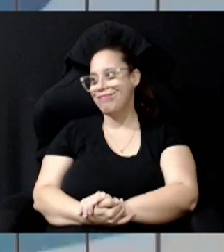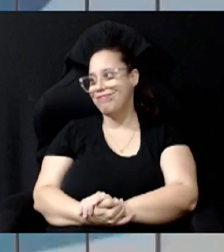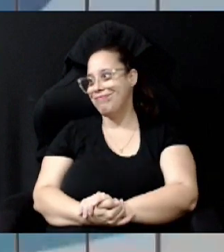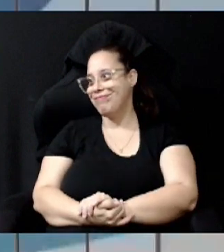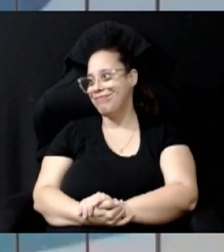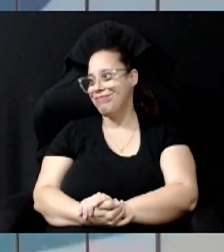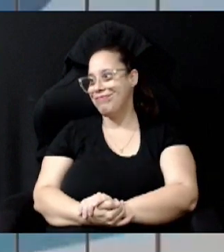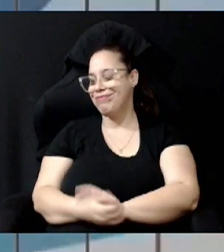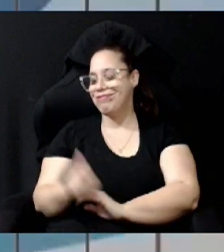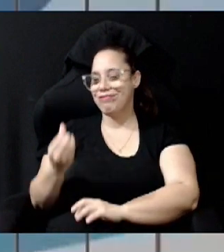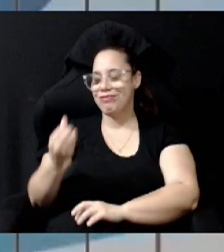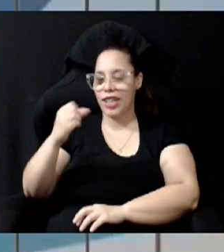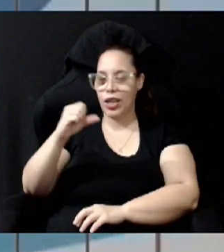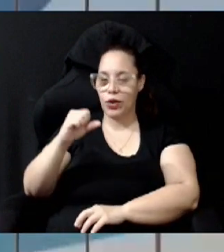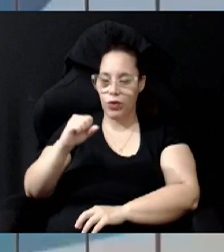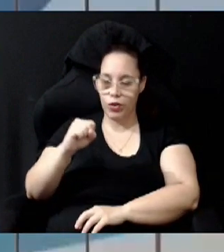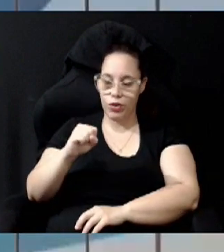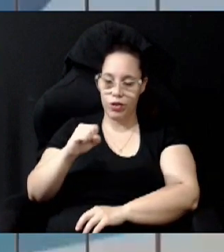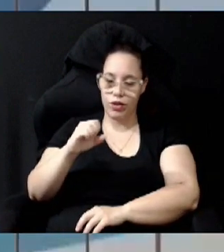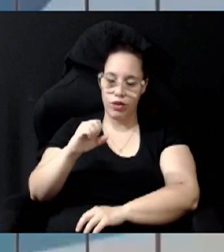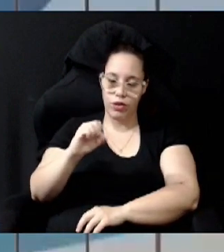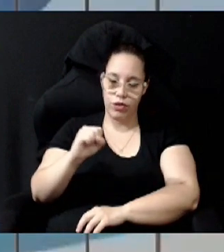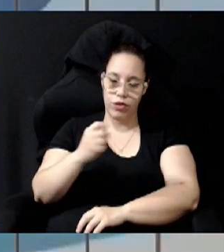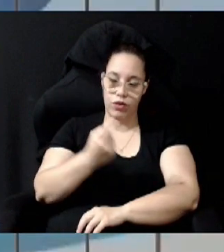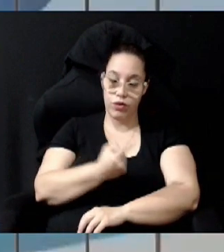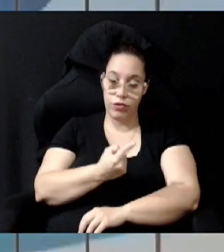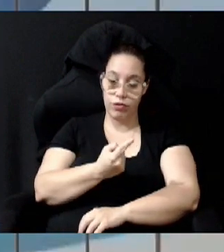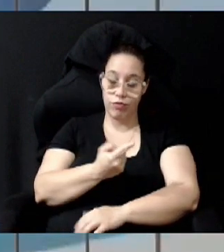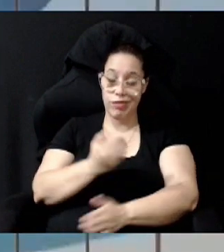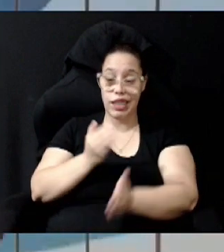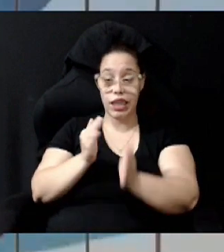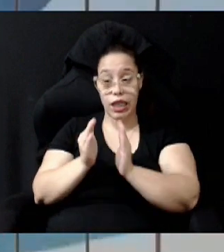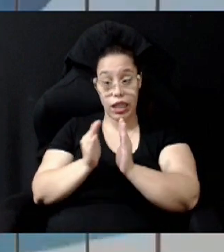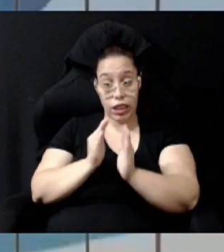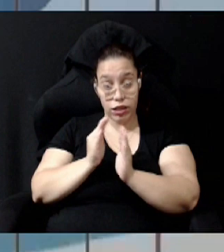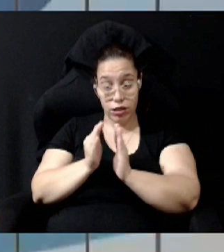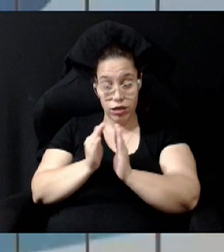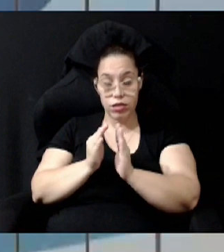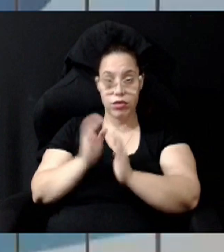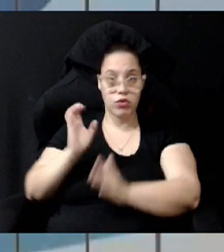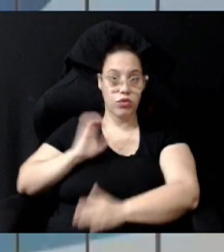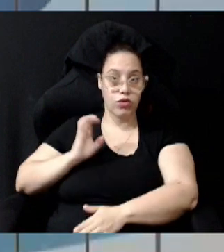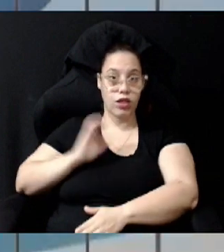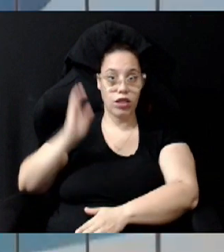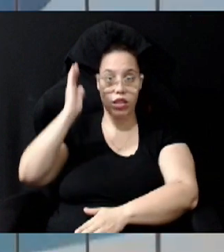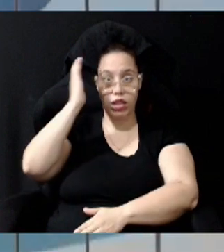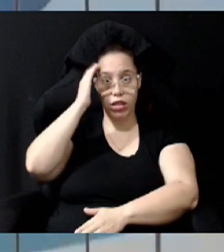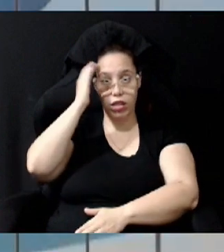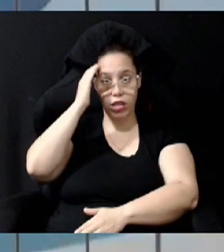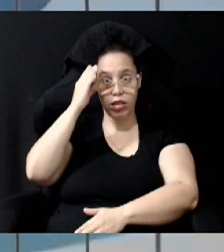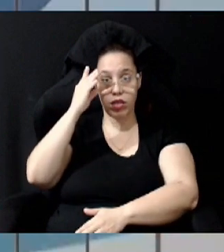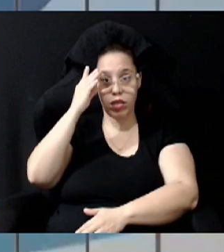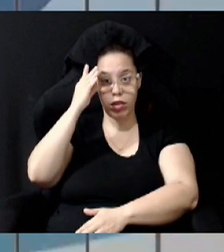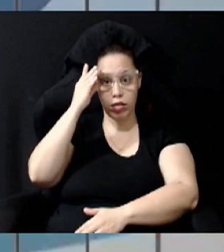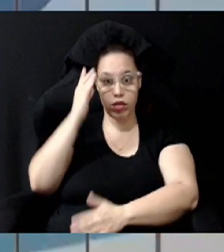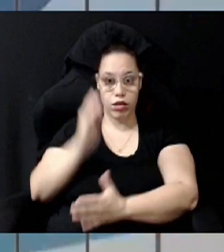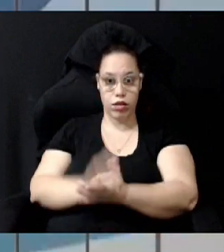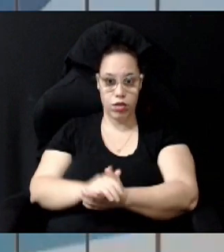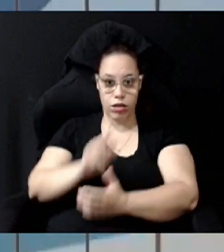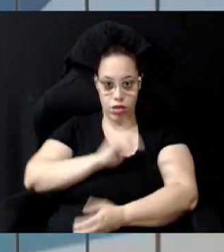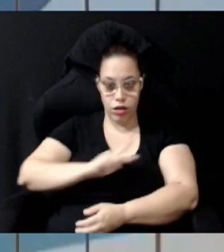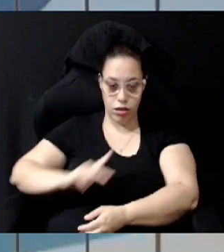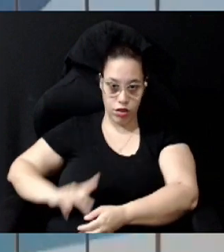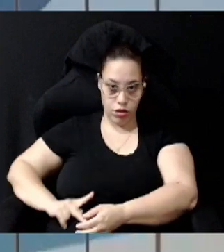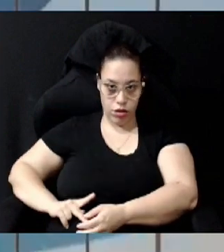1891. Daí teve um período de certa estabilidade, porque a elite se entendeu. Ora, o presidente era de São